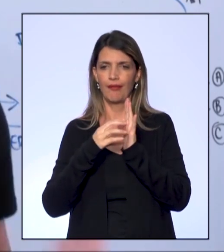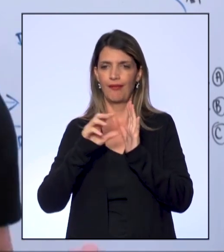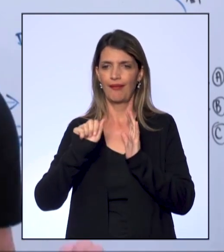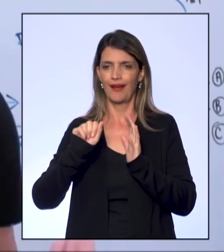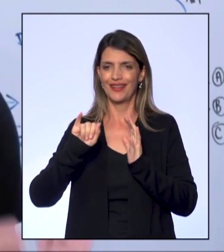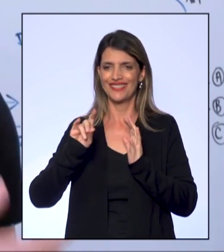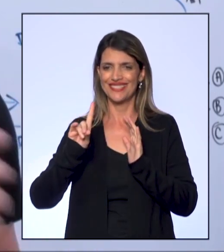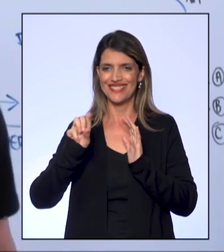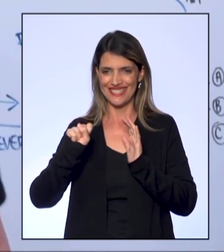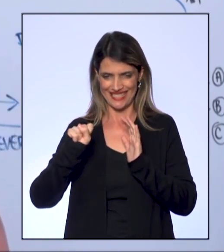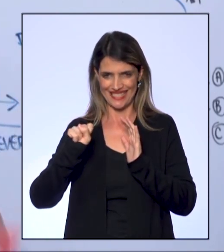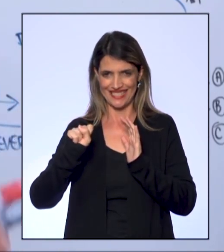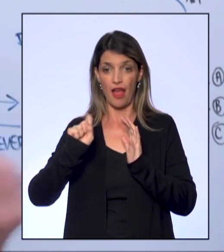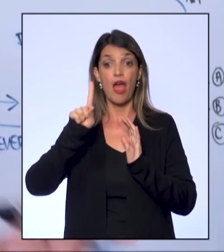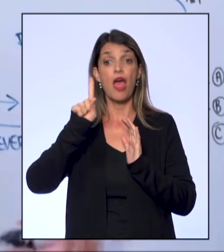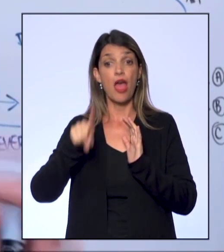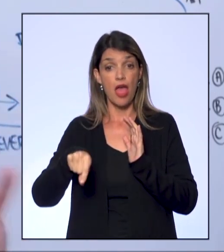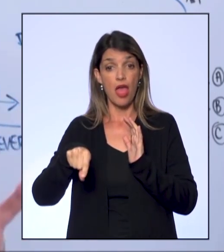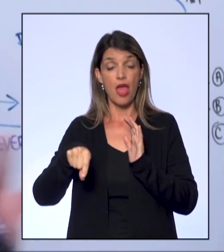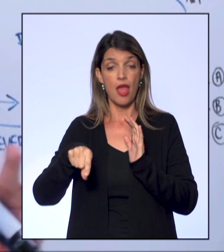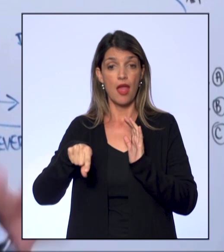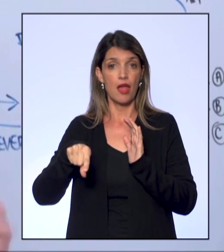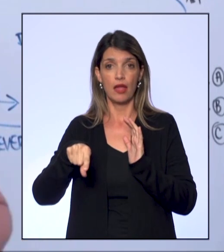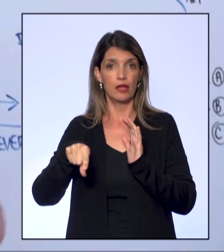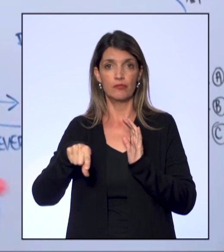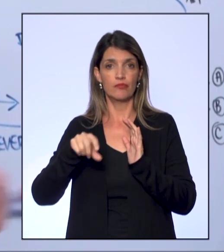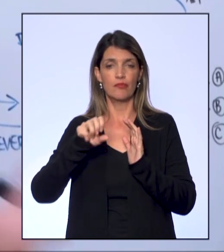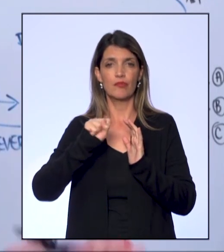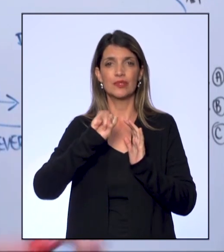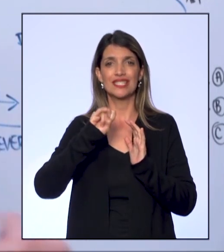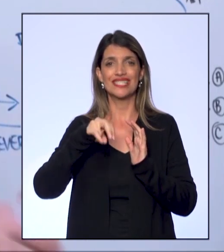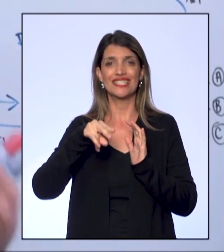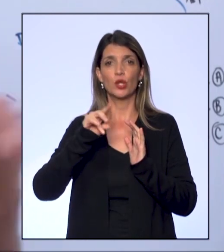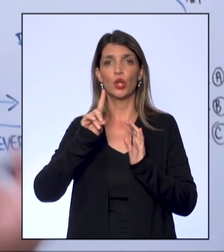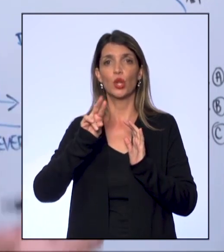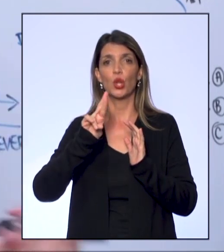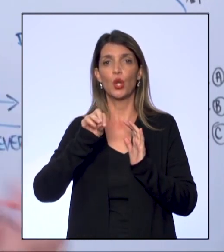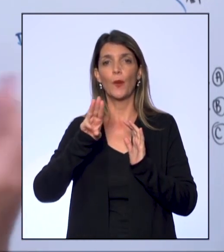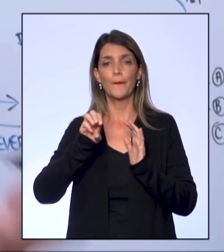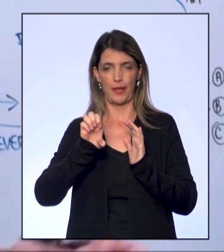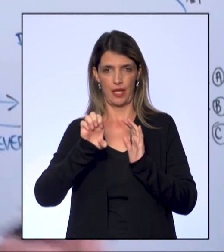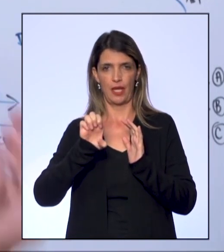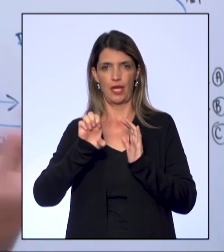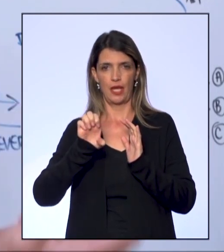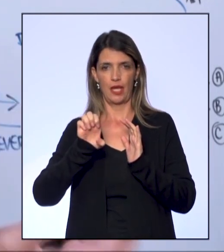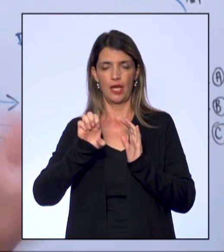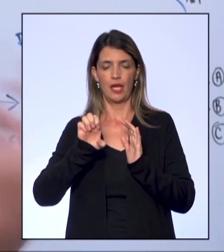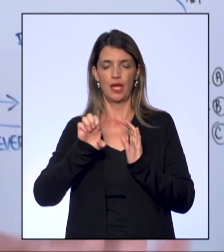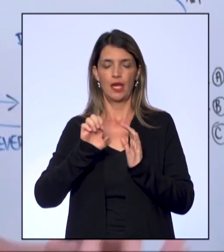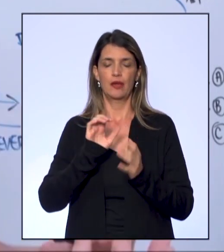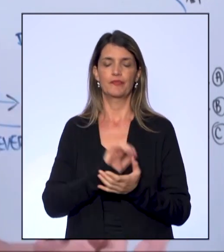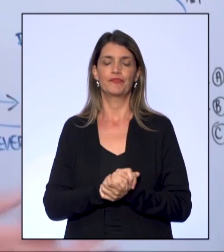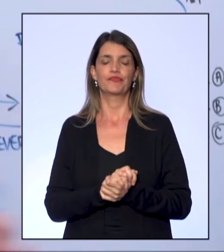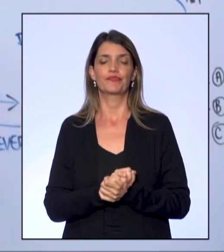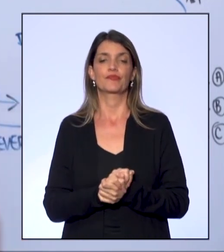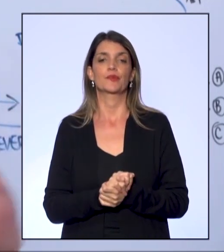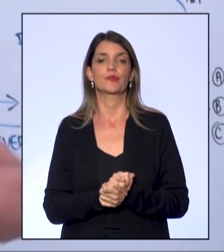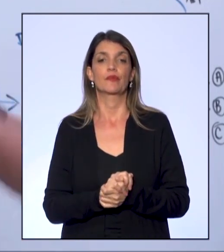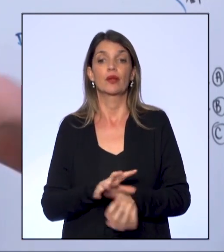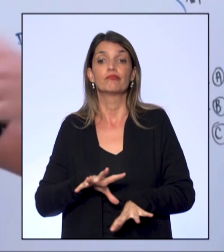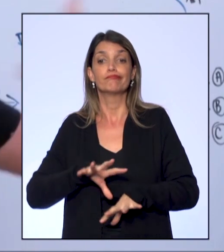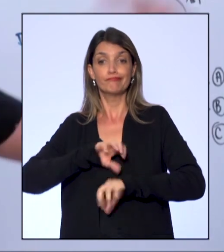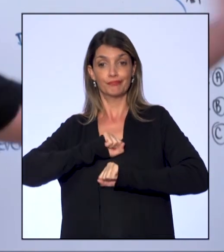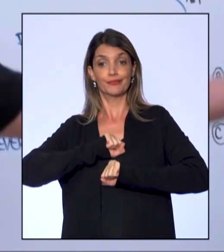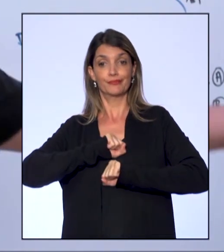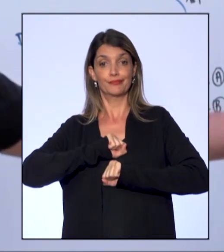A AIDS, ela é uma síndrome, ela não é nem doença, ela é uma síndrome da imunodeficiência adquirida, que